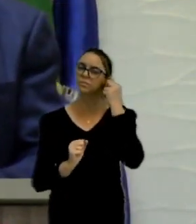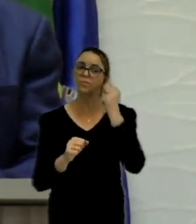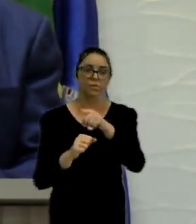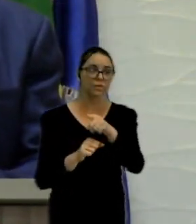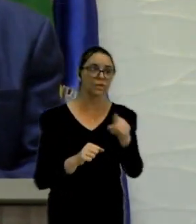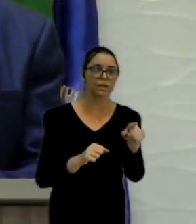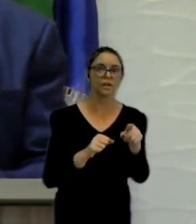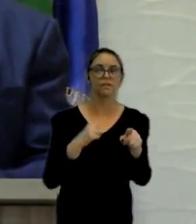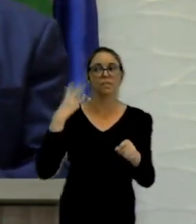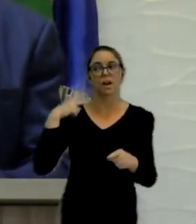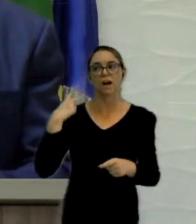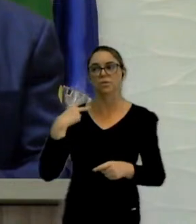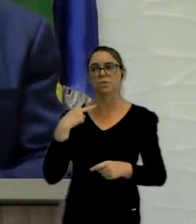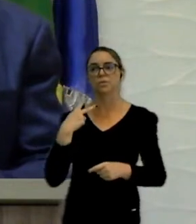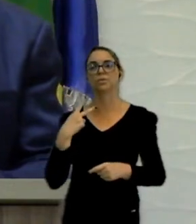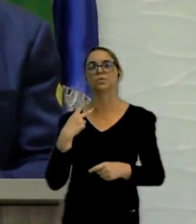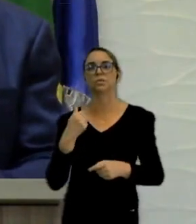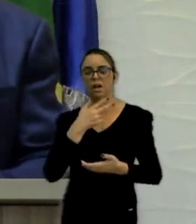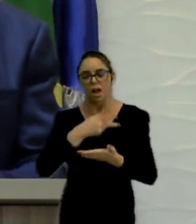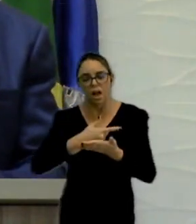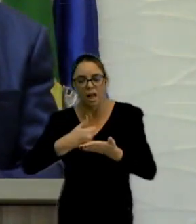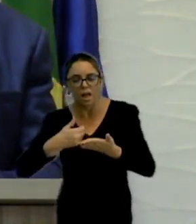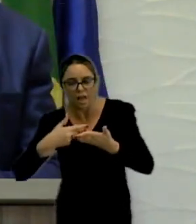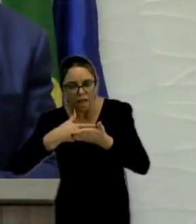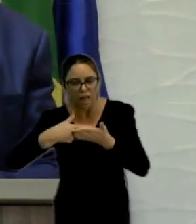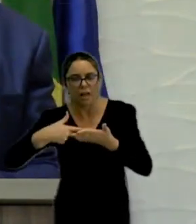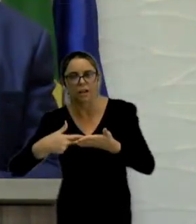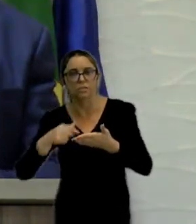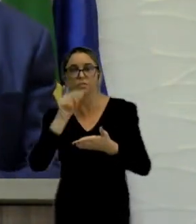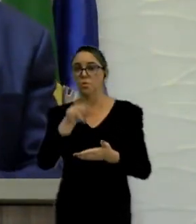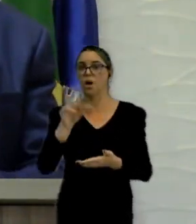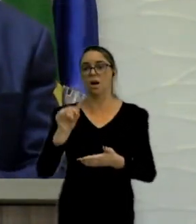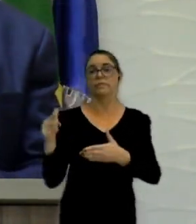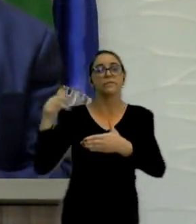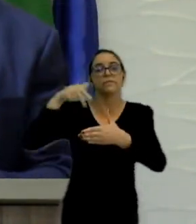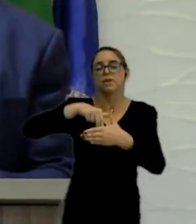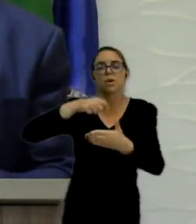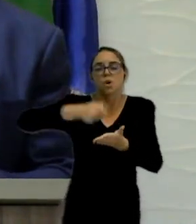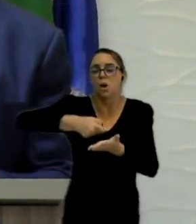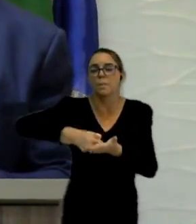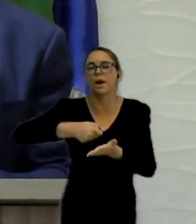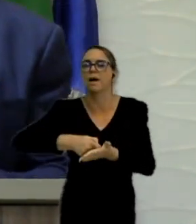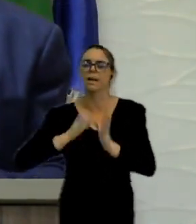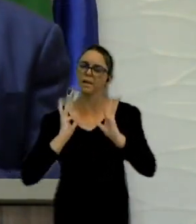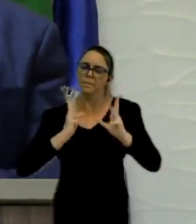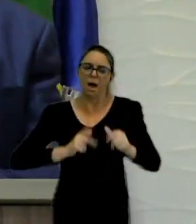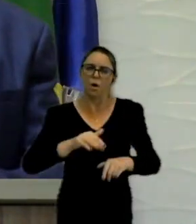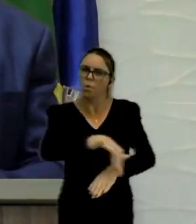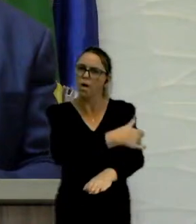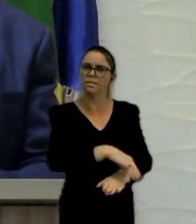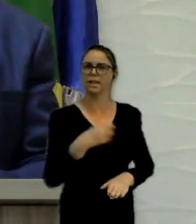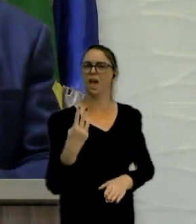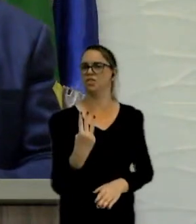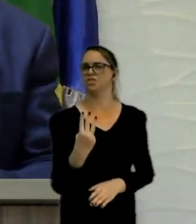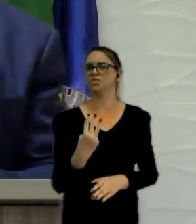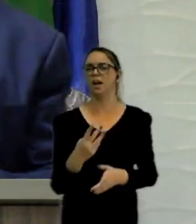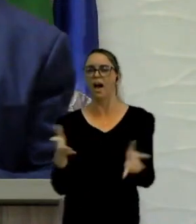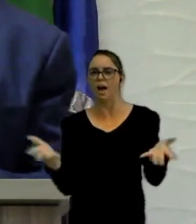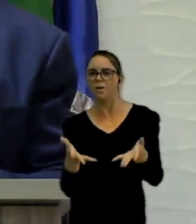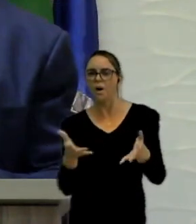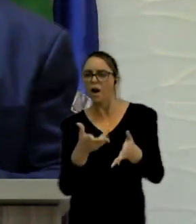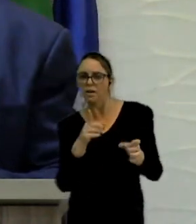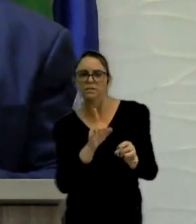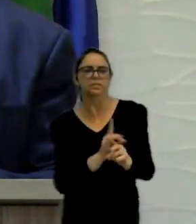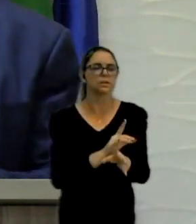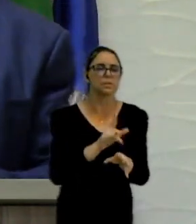como vereador e babão dela, nunca vem aqui cobrar isso para limpar a rua 3. De última hora, agora o